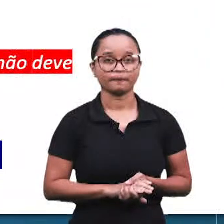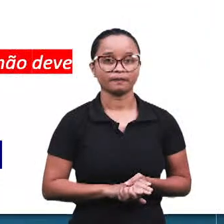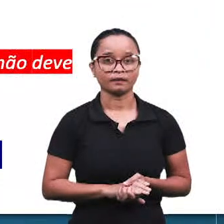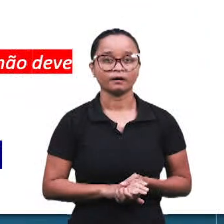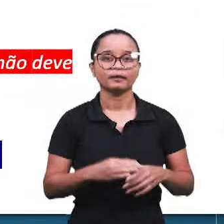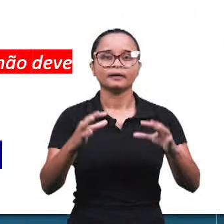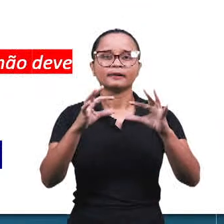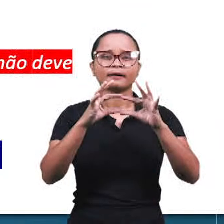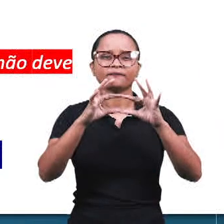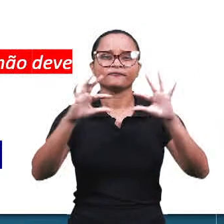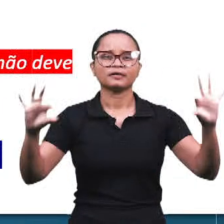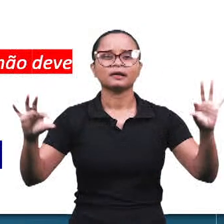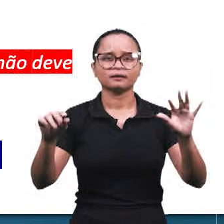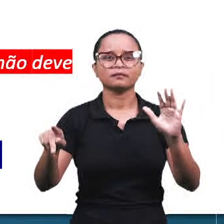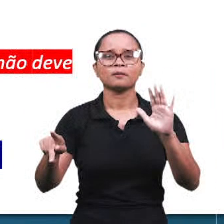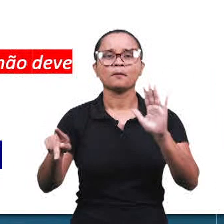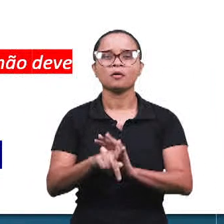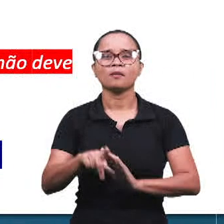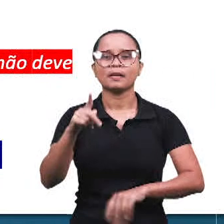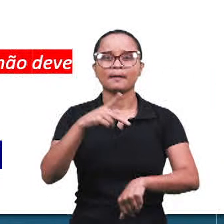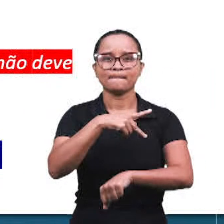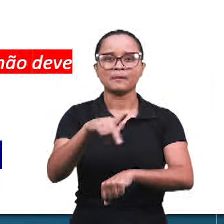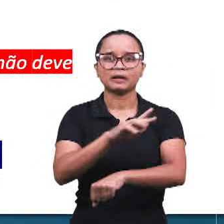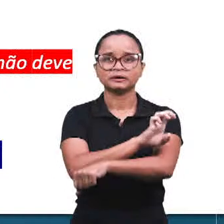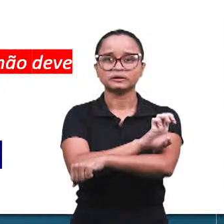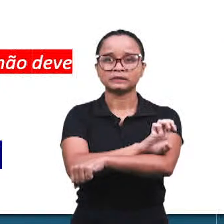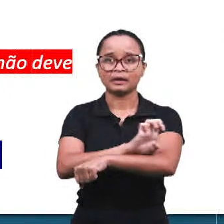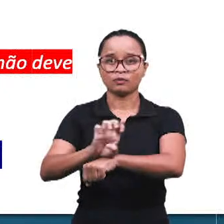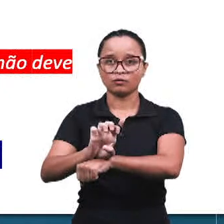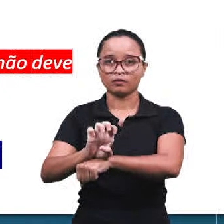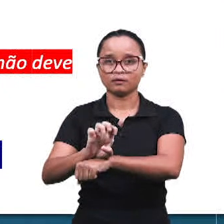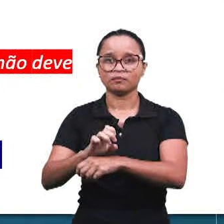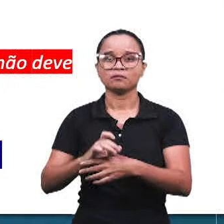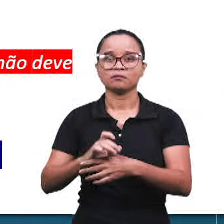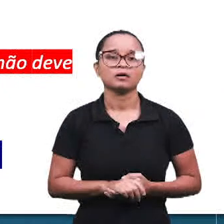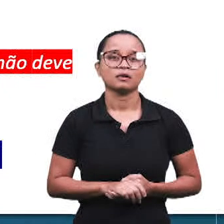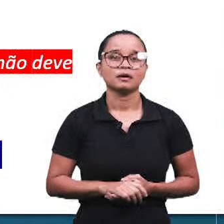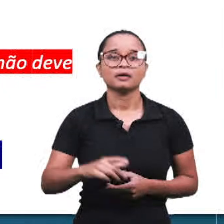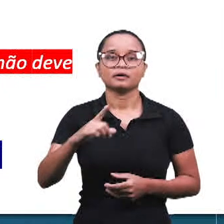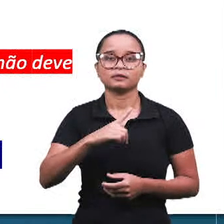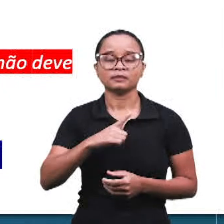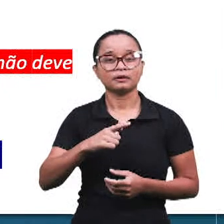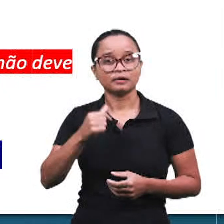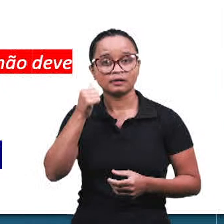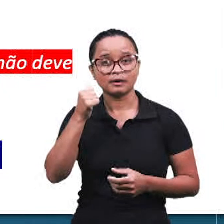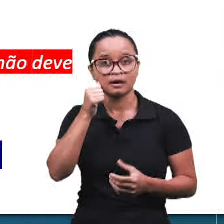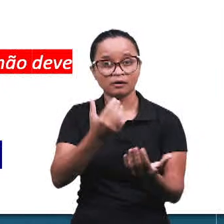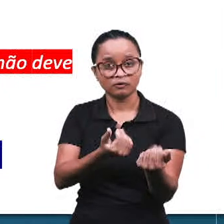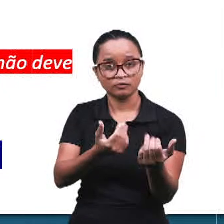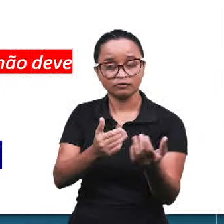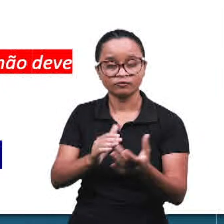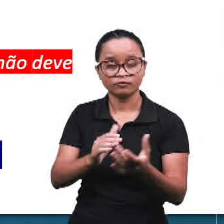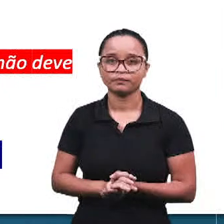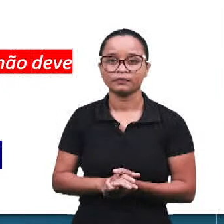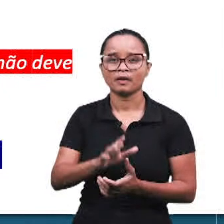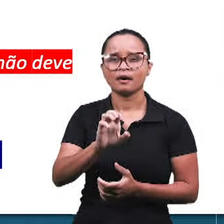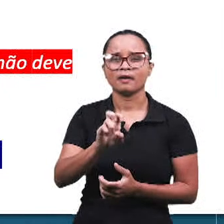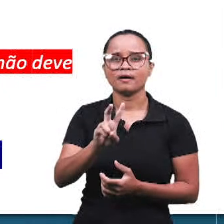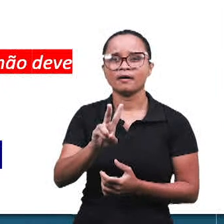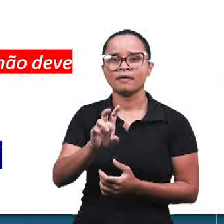essa frase vem de lá do Equador e é de uma jovem essa frase. A jovem é a nossa irmã